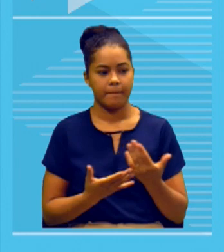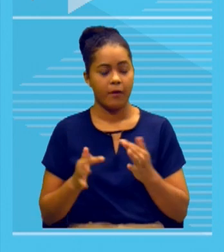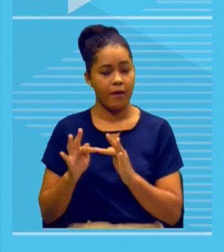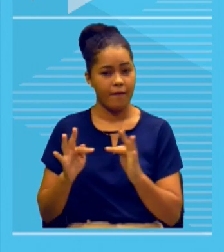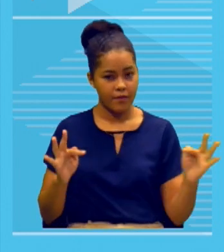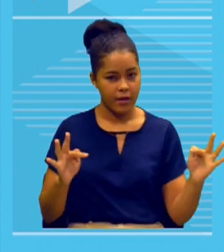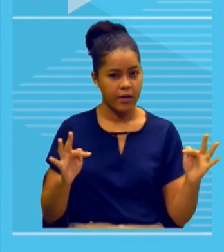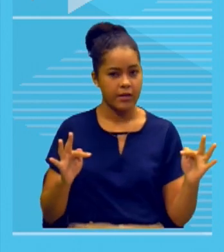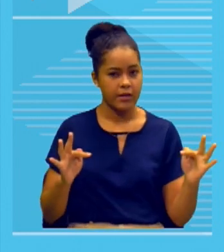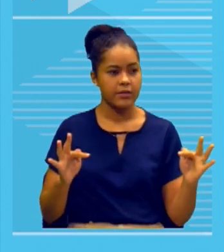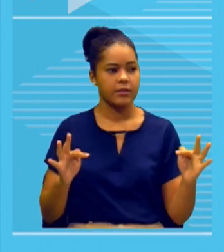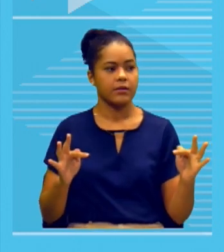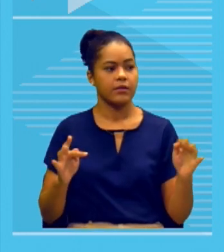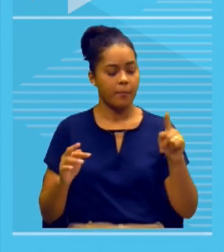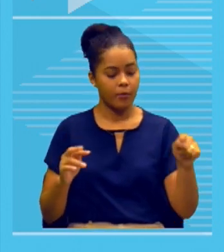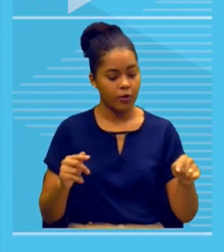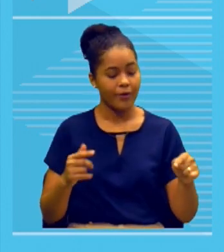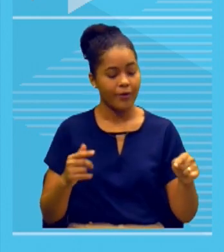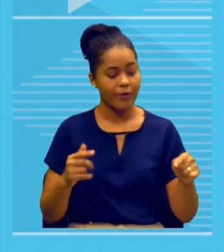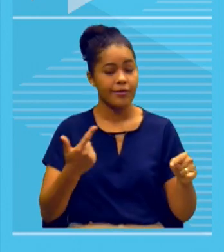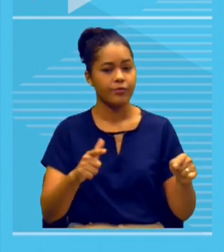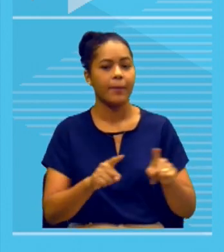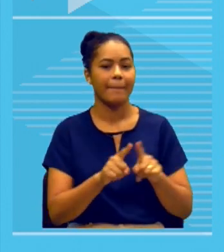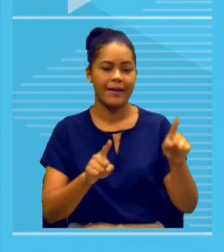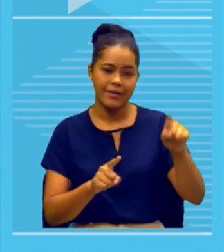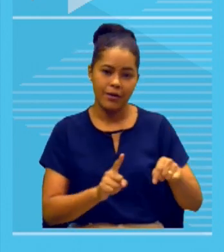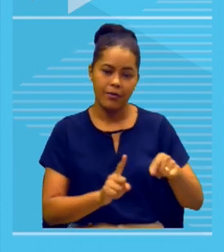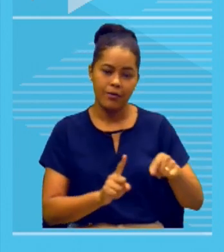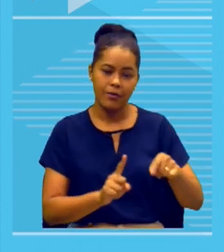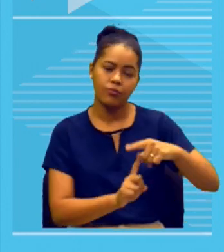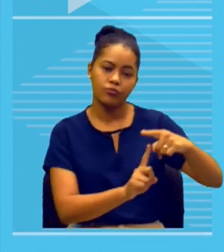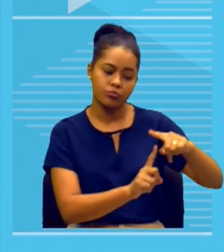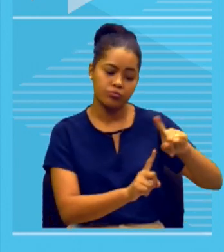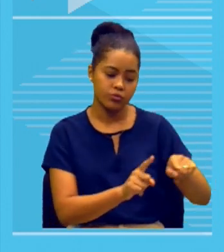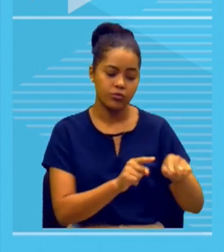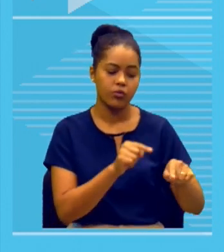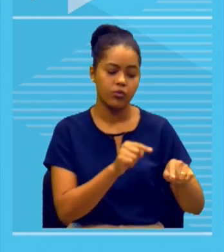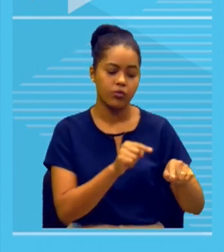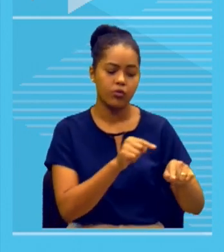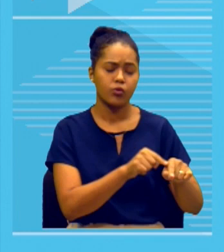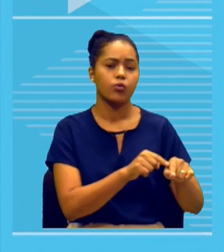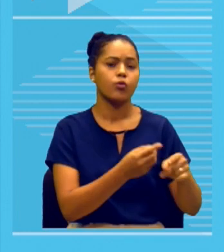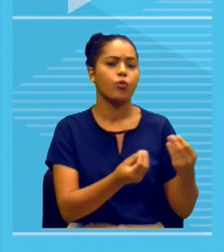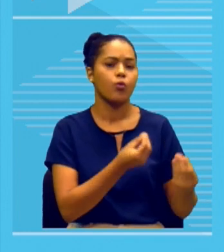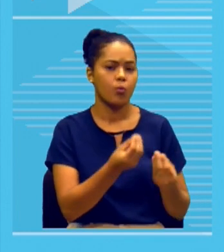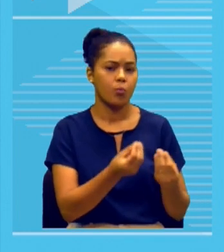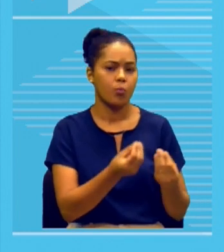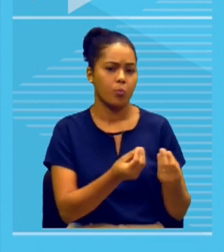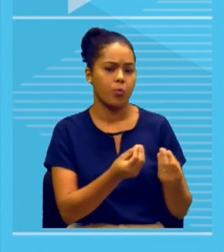é interrogativa só que é uma interrogativa indireta